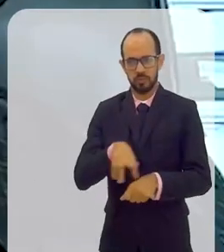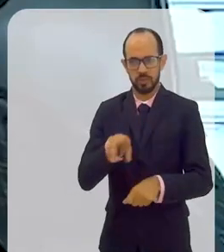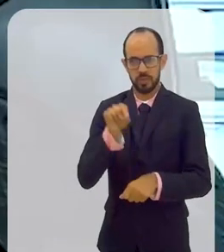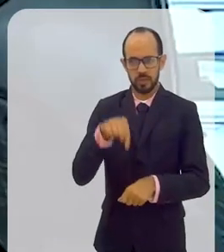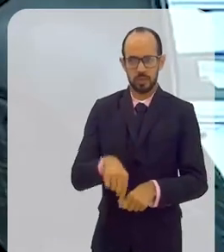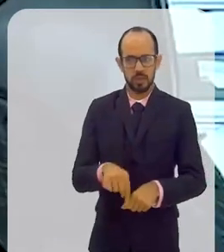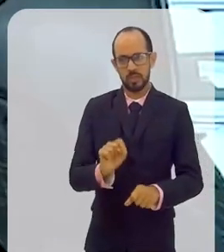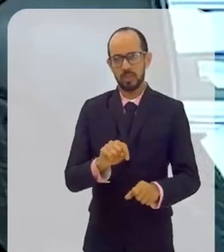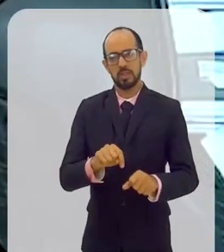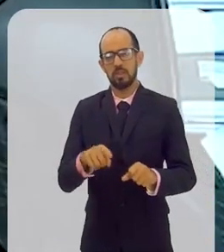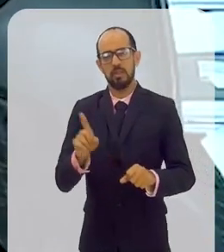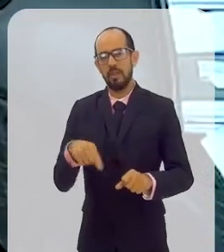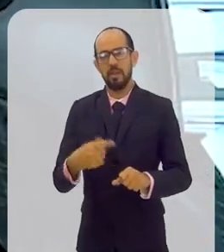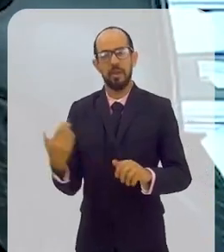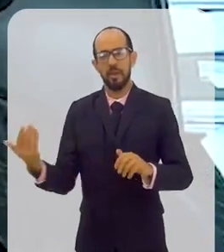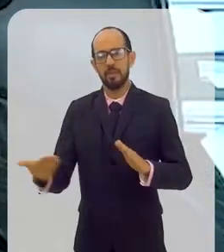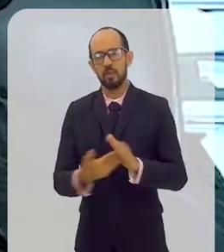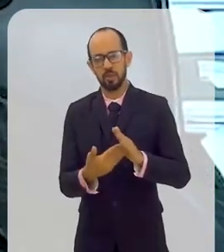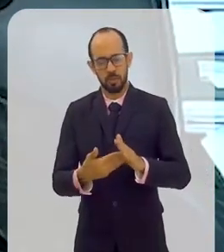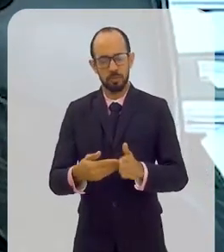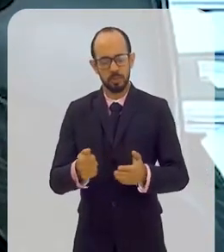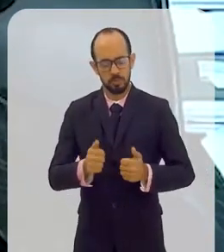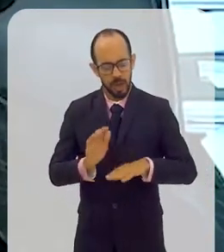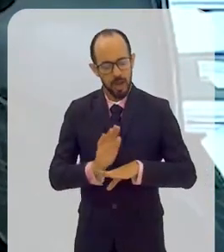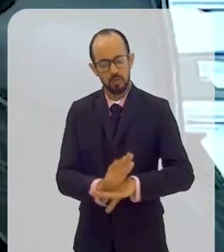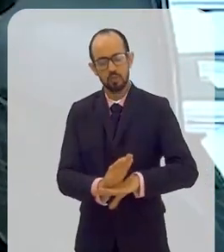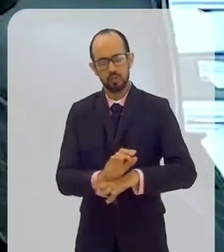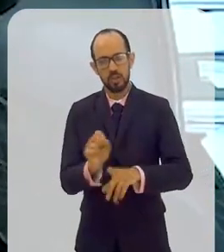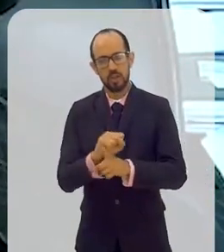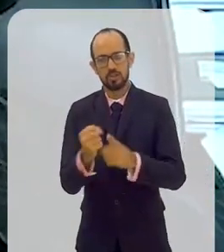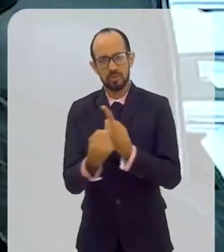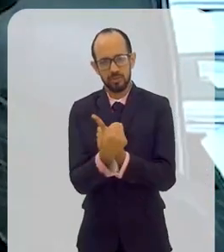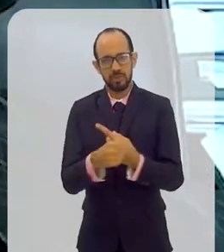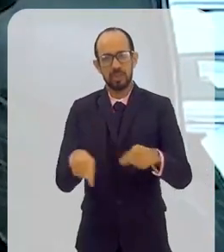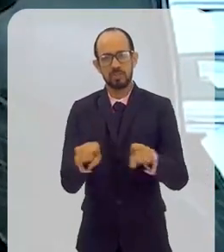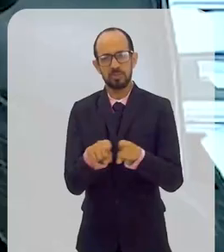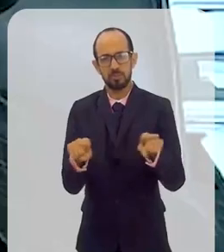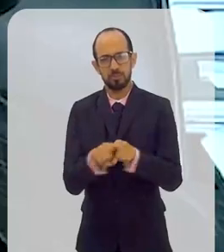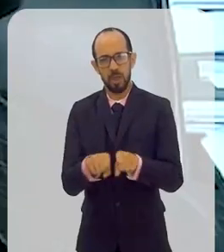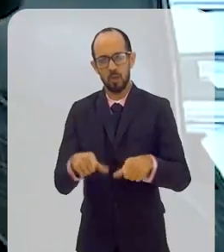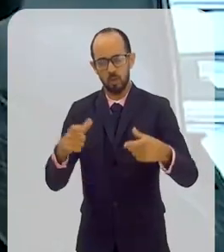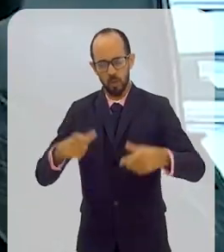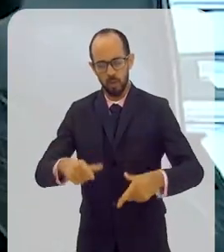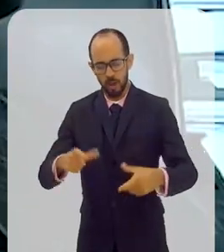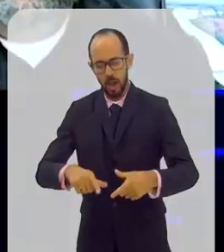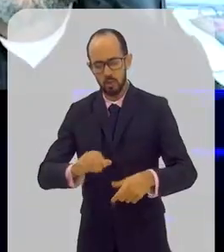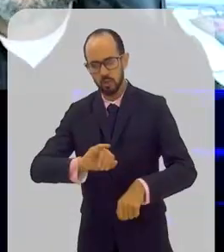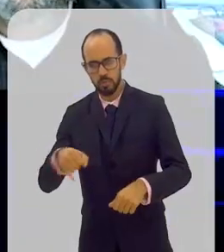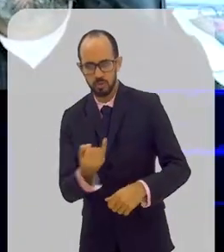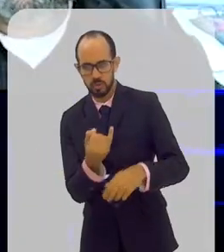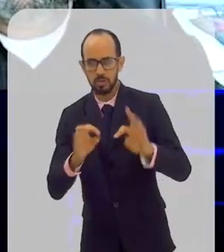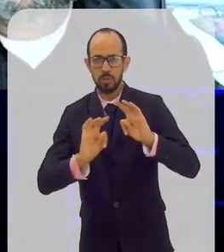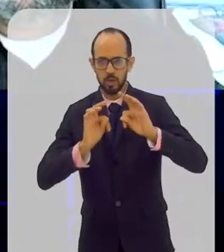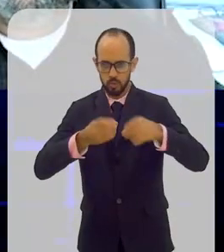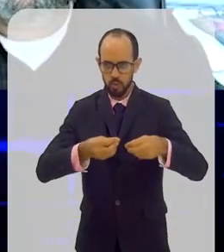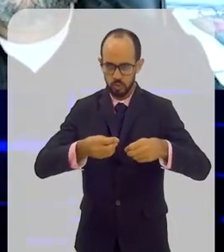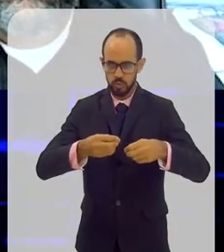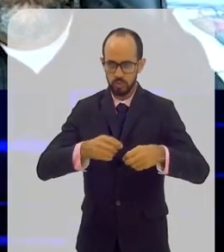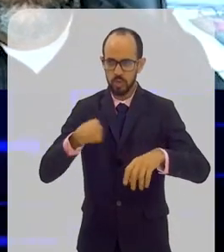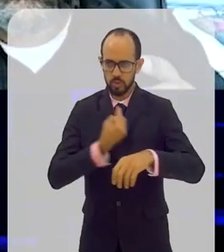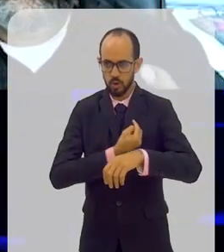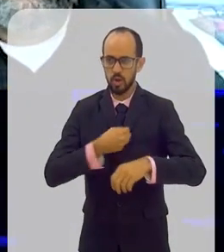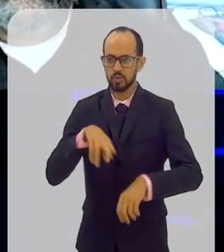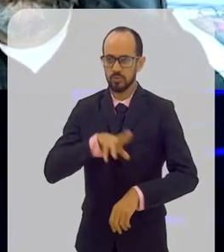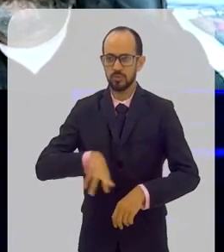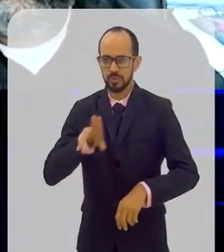universidade totalmente a serviço da sociedade e um espaço de oportunidade para todos e todas. Na nossa universidade,